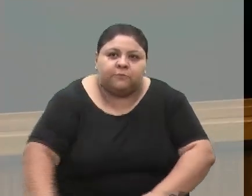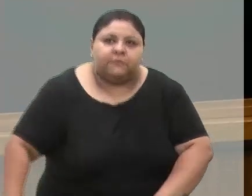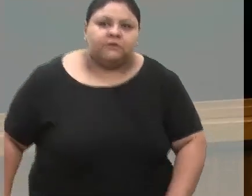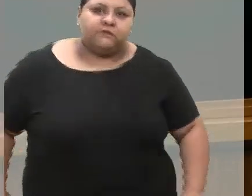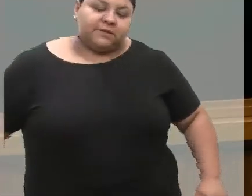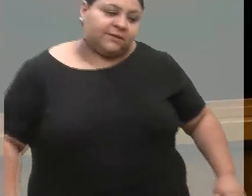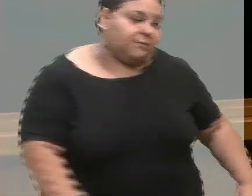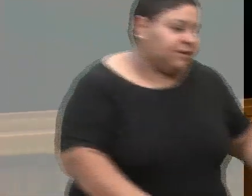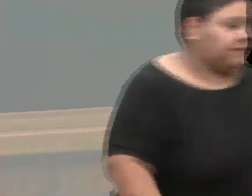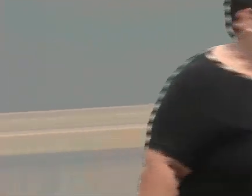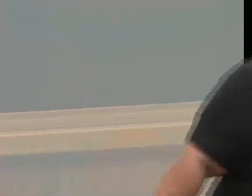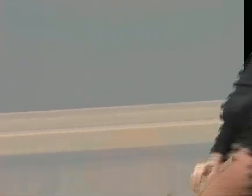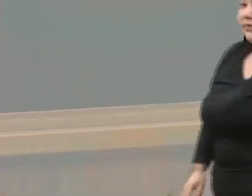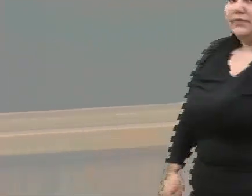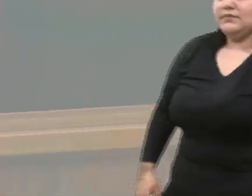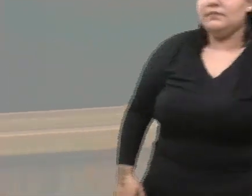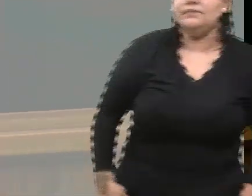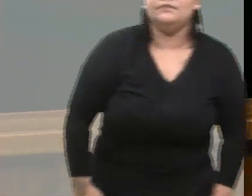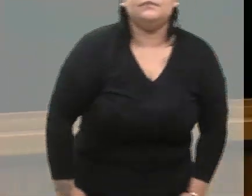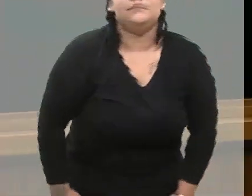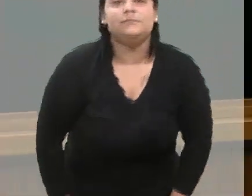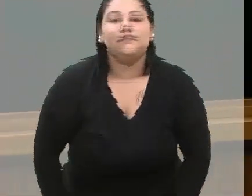foi covardemente